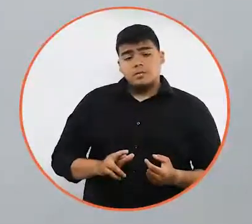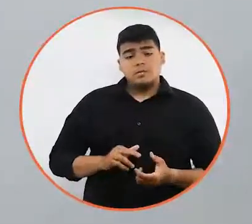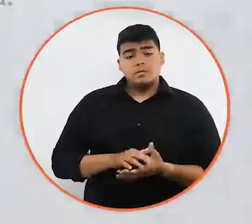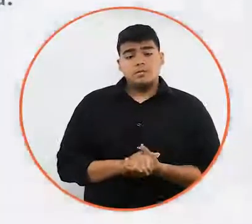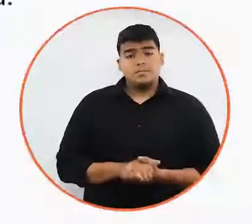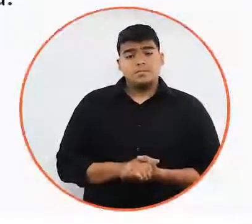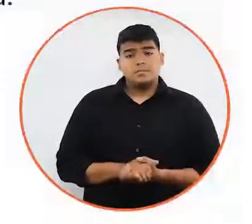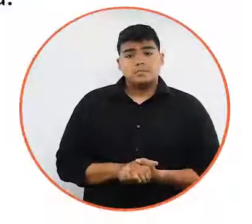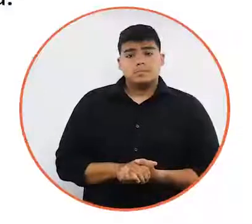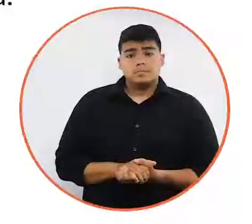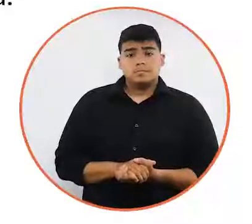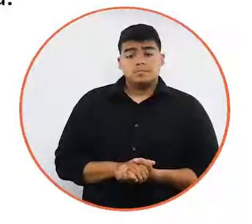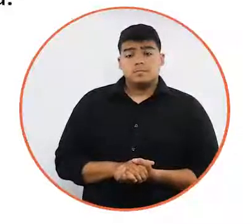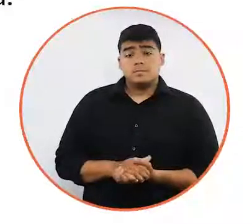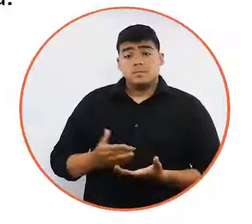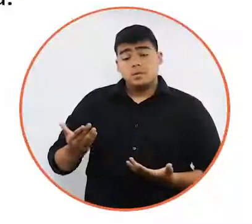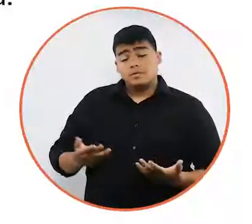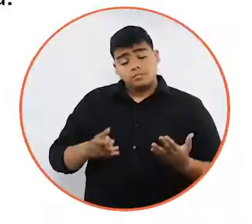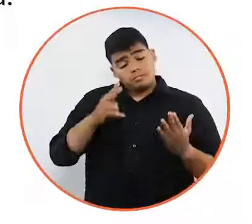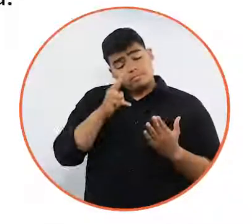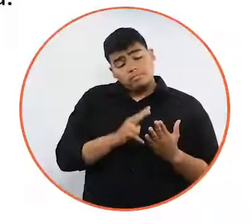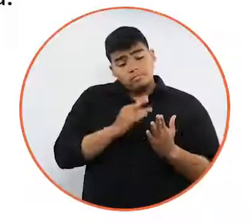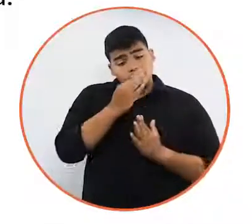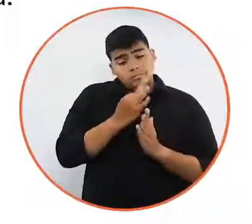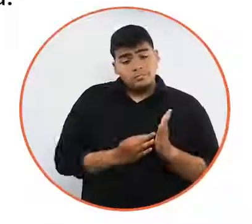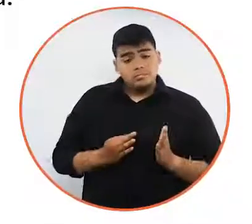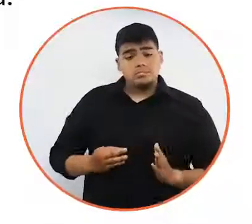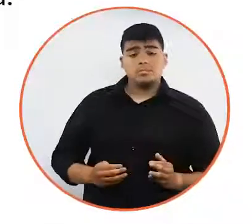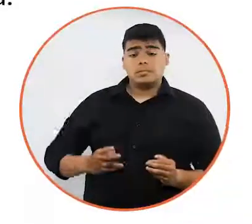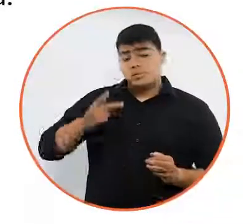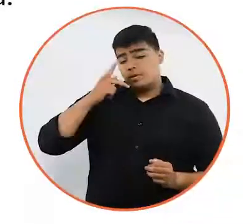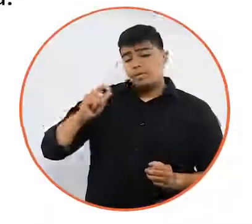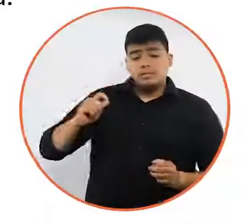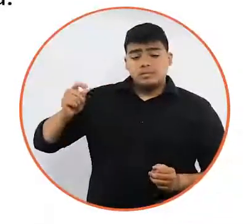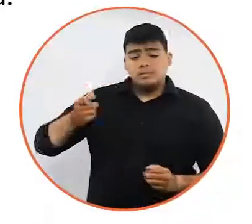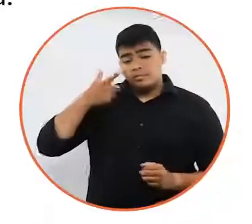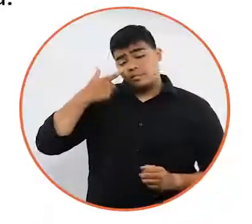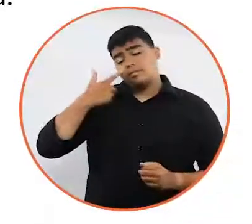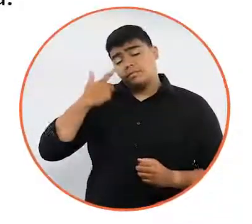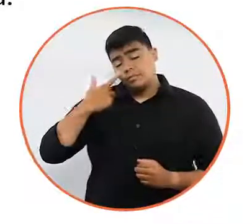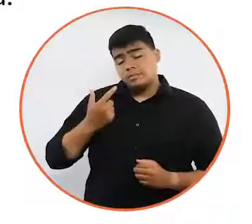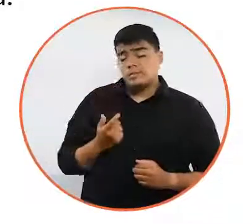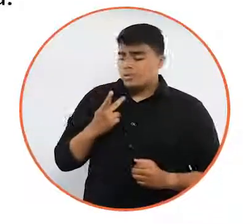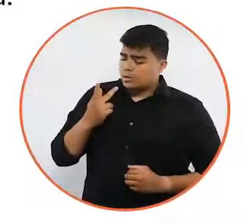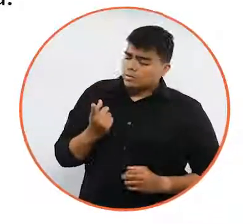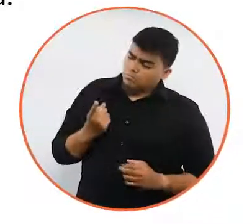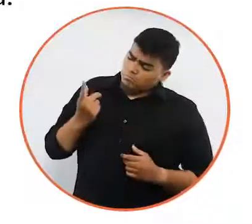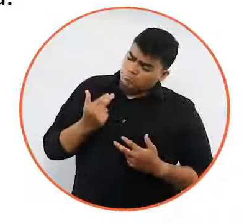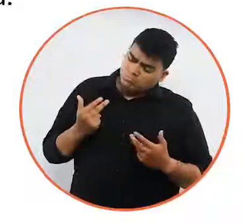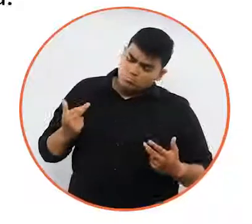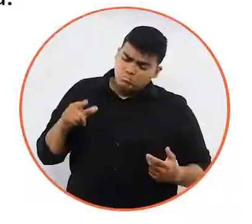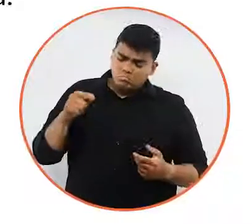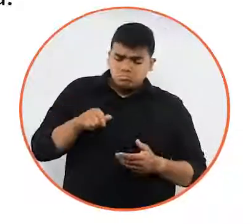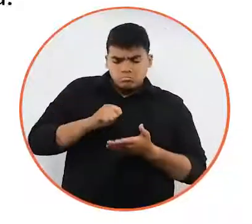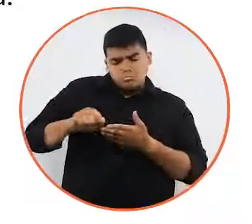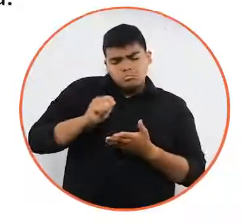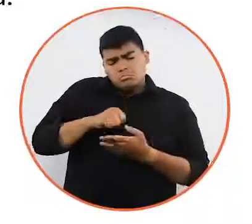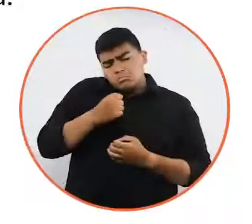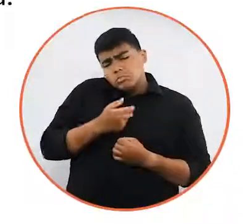seguir. Leia o texto que se segue. Vamos lá. Uma coisa é escrever como